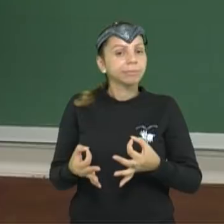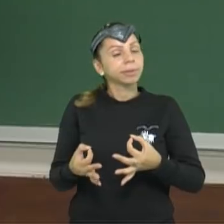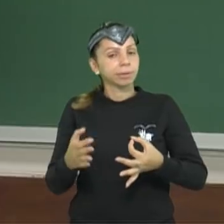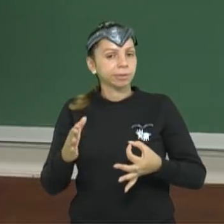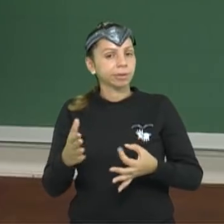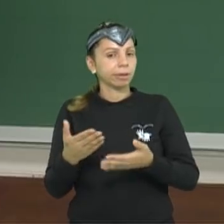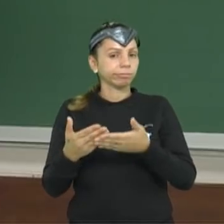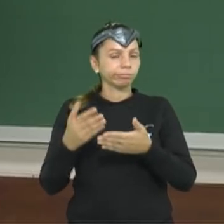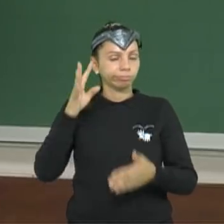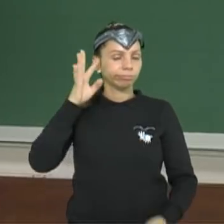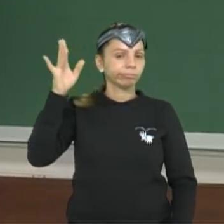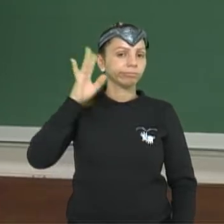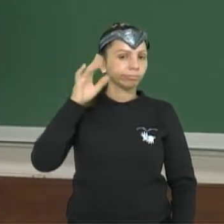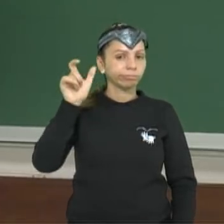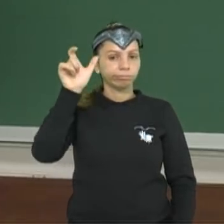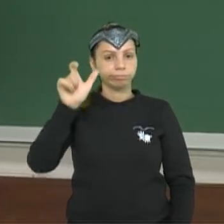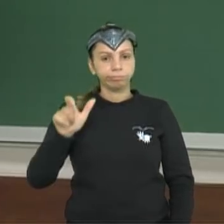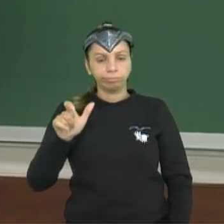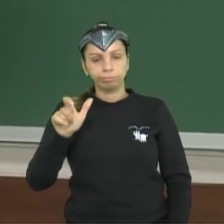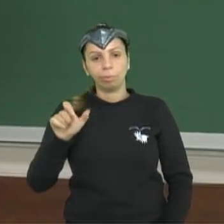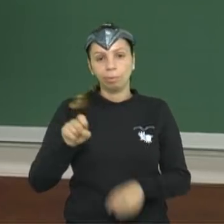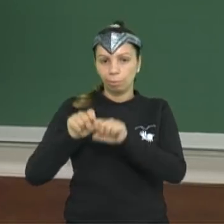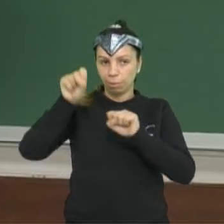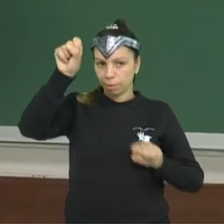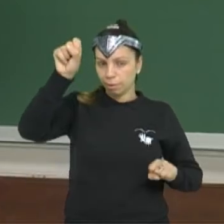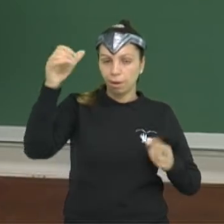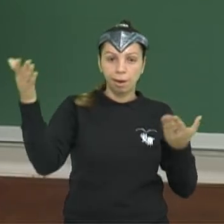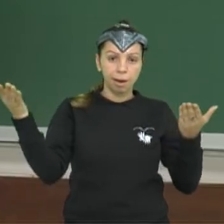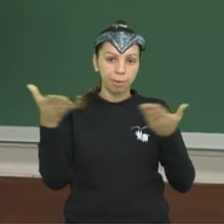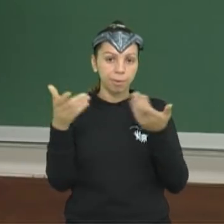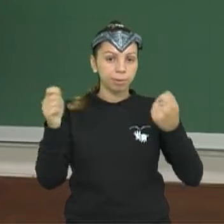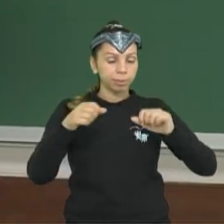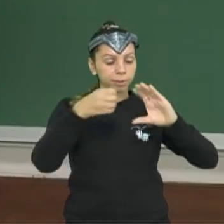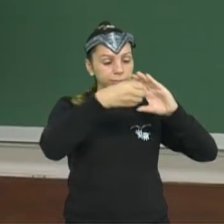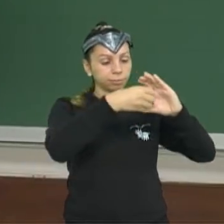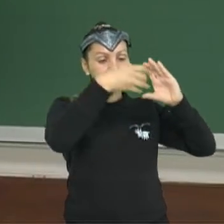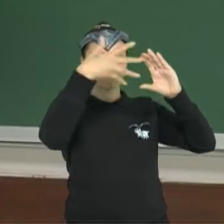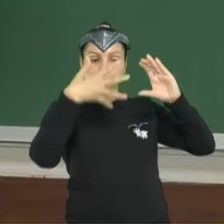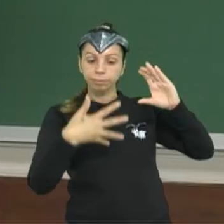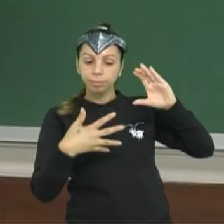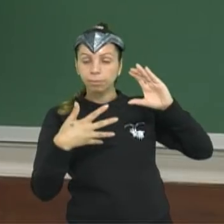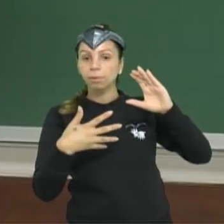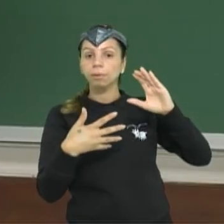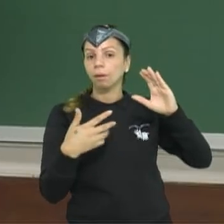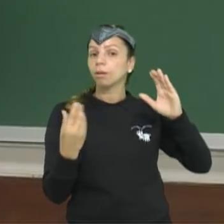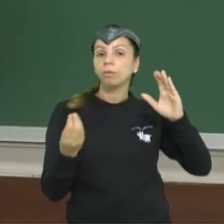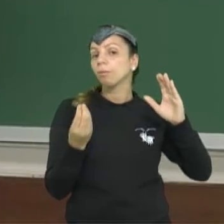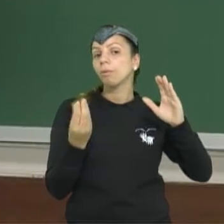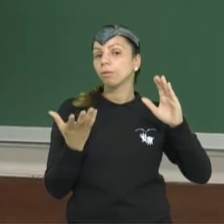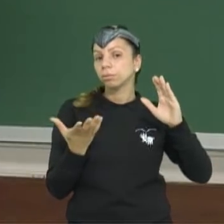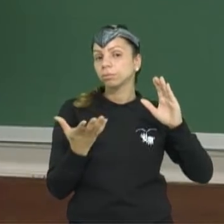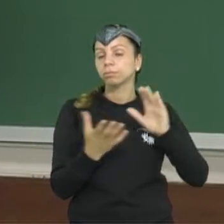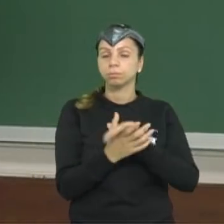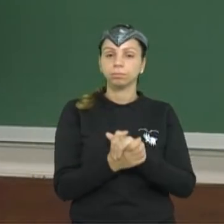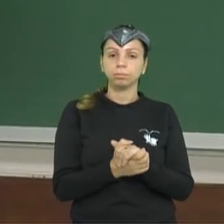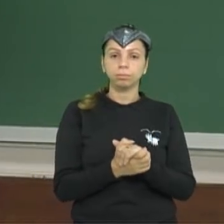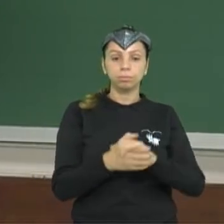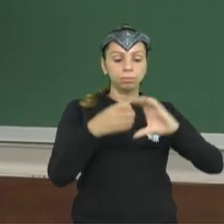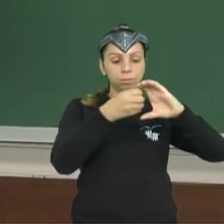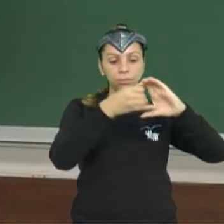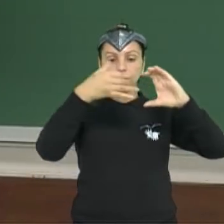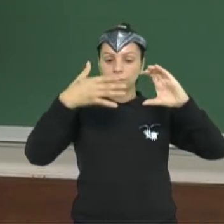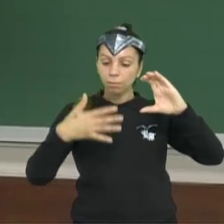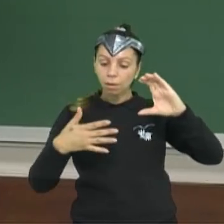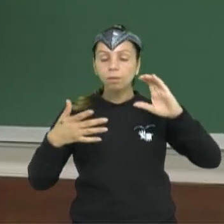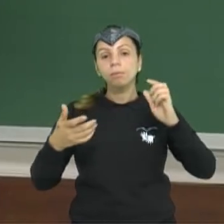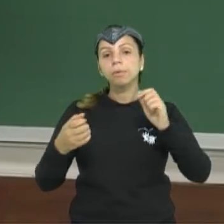lá no seu personagem, ok? Então agora você tem que pensar nas características dele. E a partir das